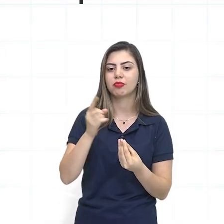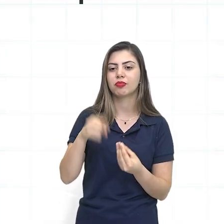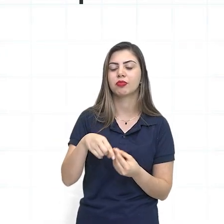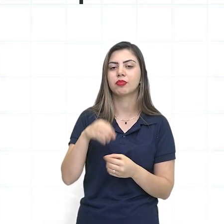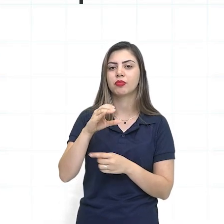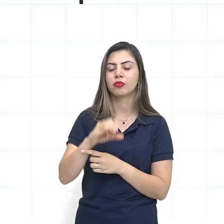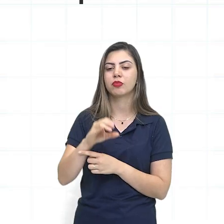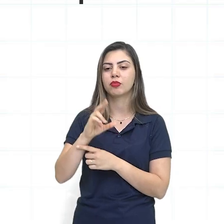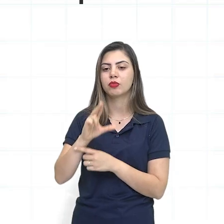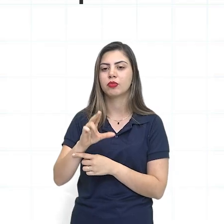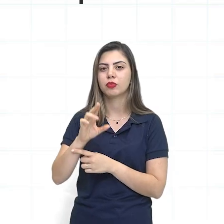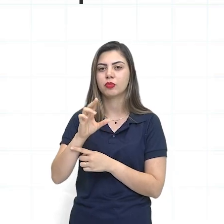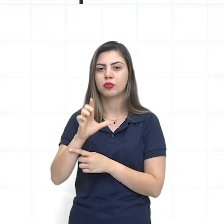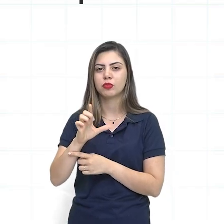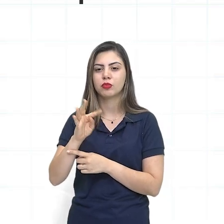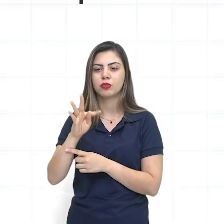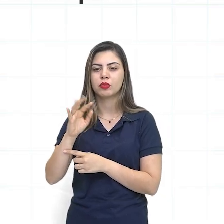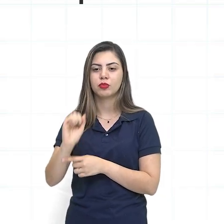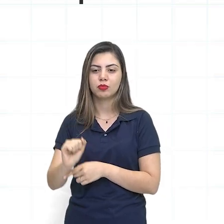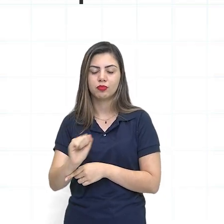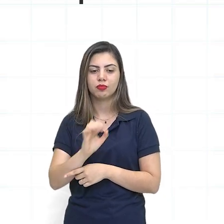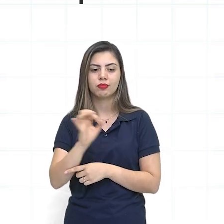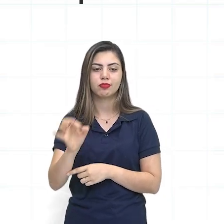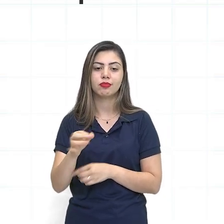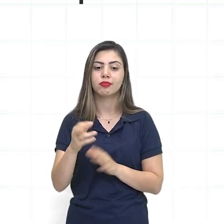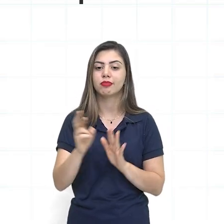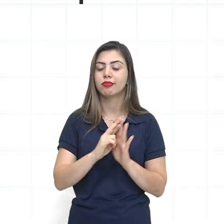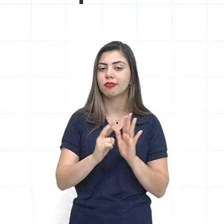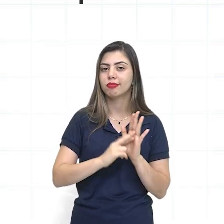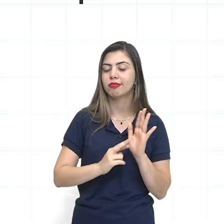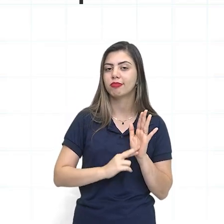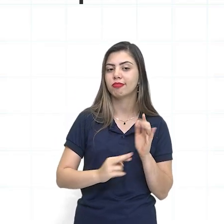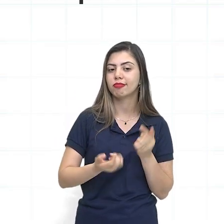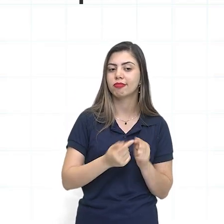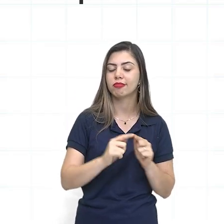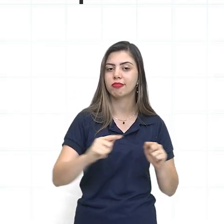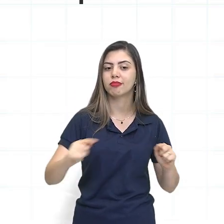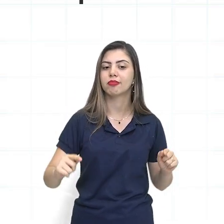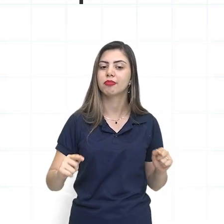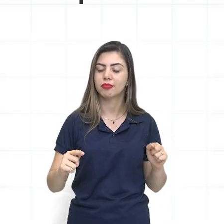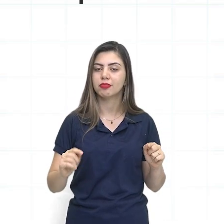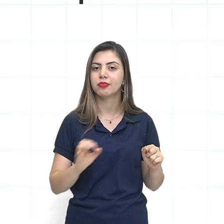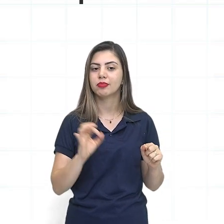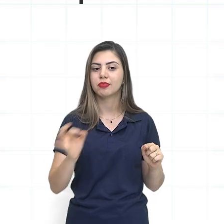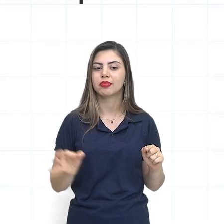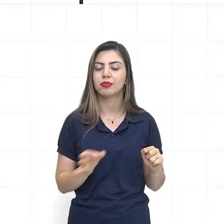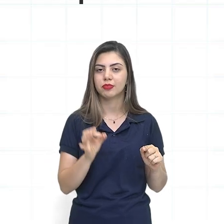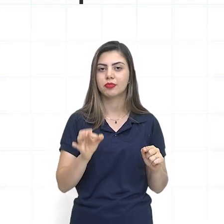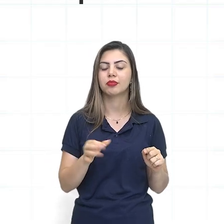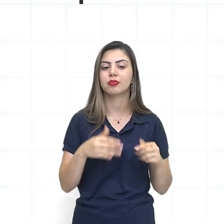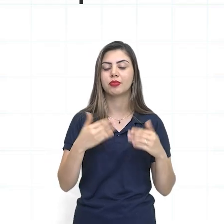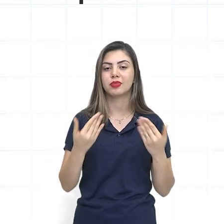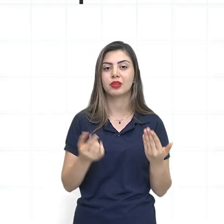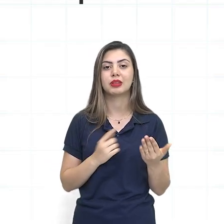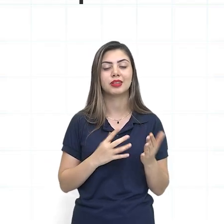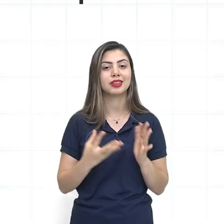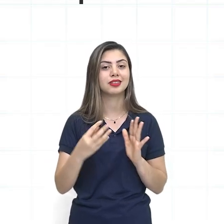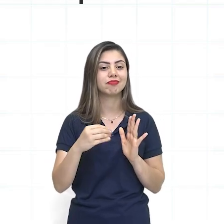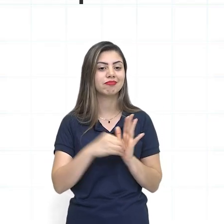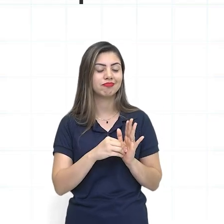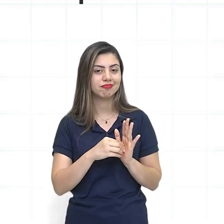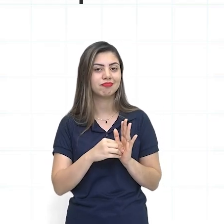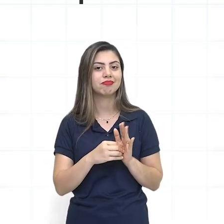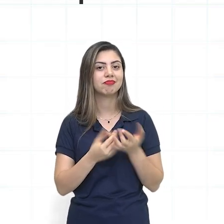culta, de acordo com as normas gramaticais, as normas que estão colocadas na